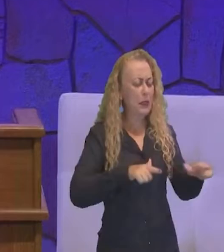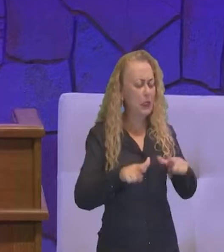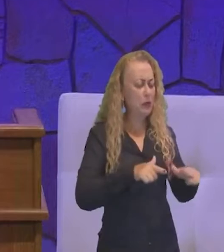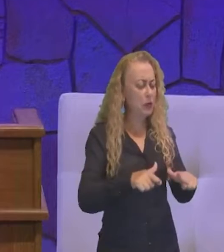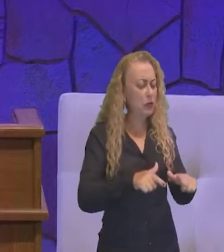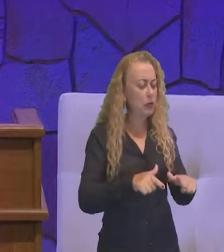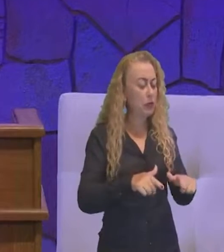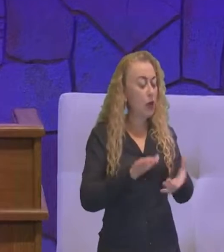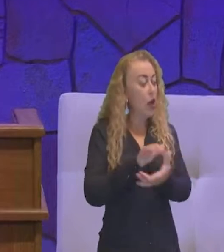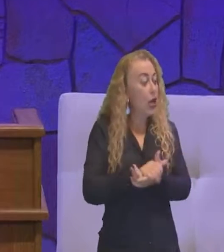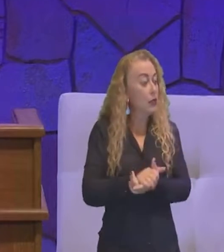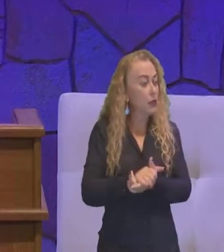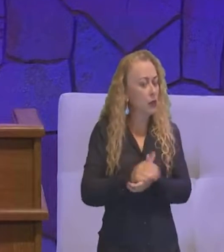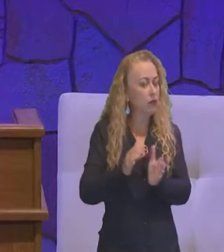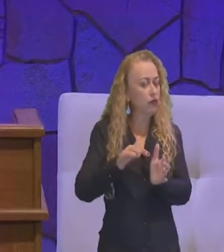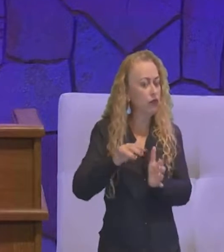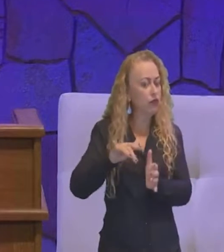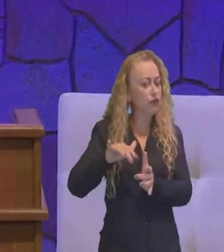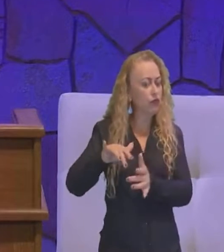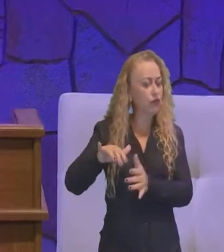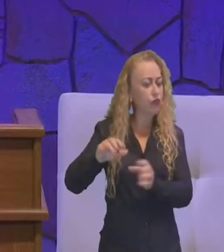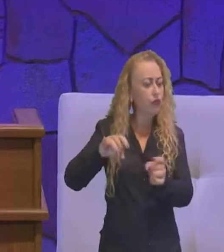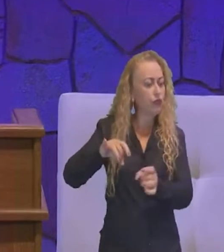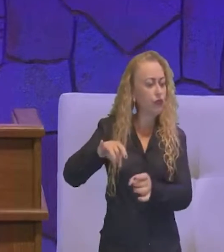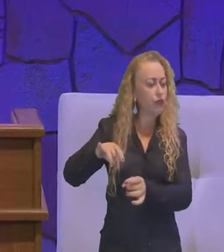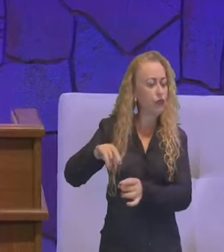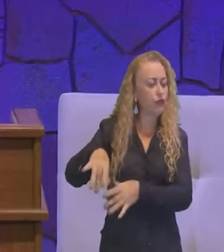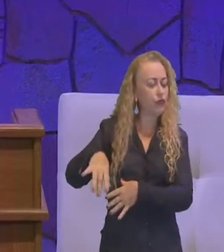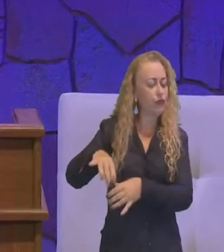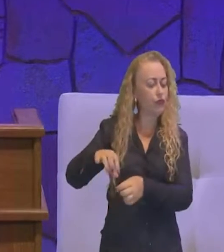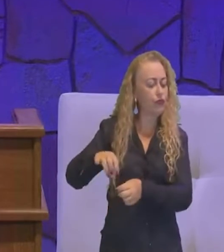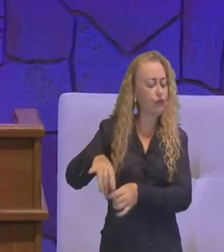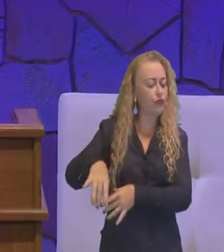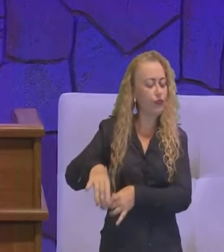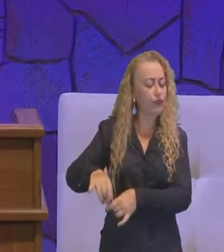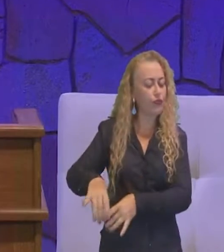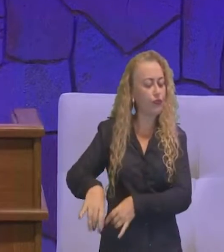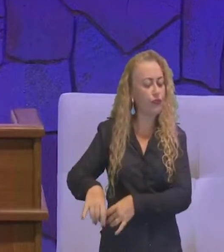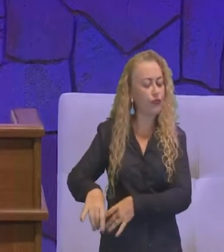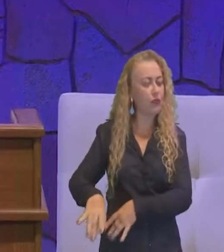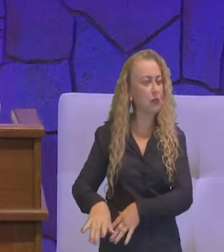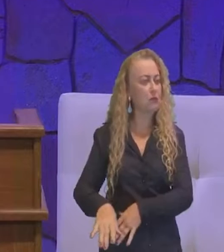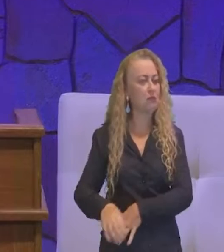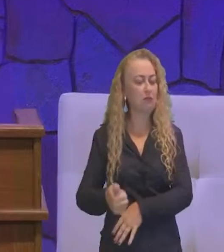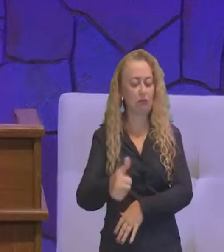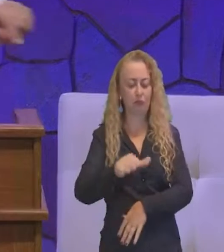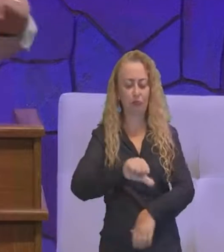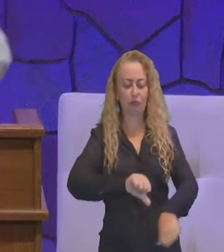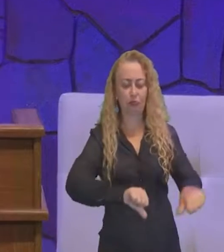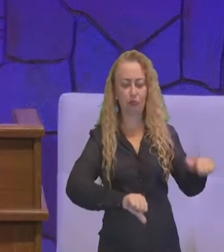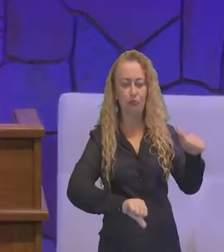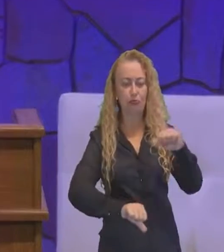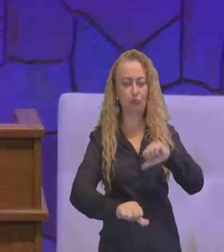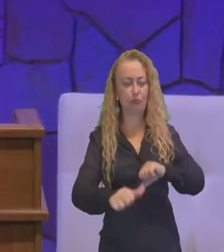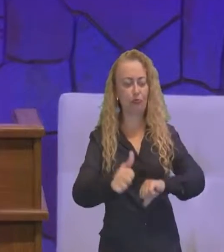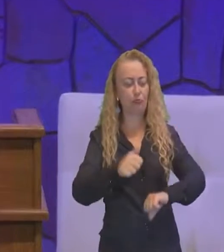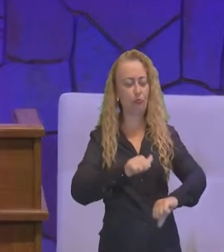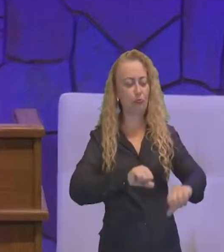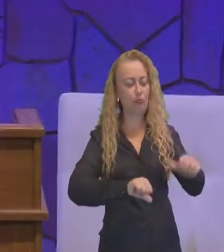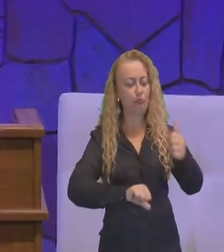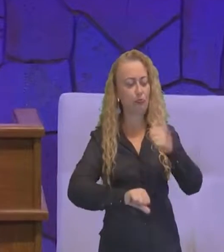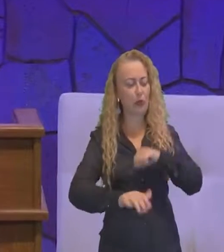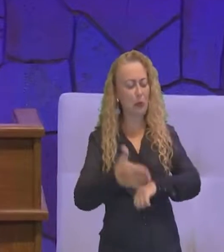está naufragando. O nosso casamento é um casamento medíocre, e isso não agrada